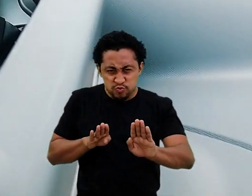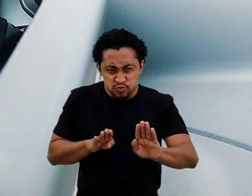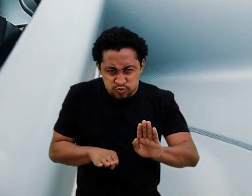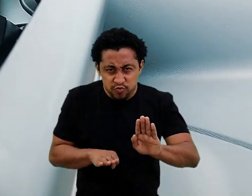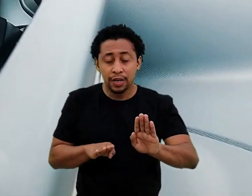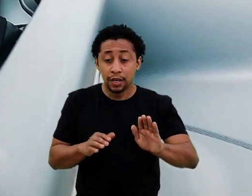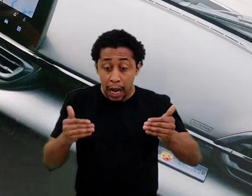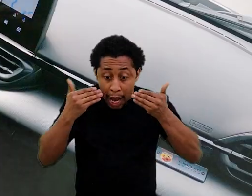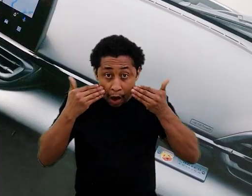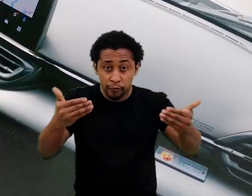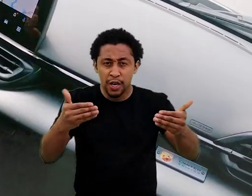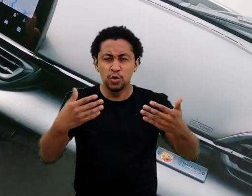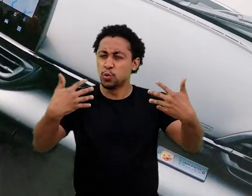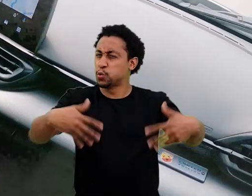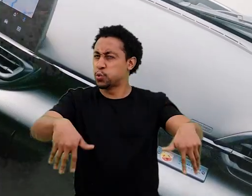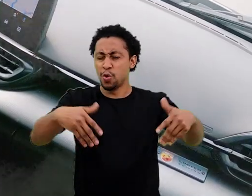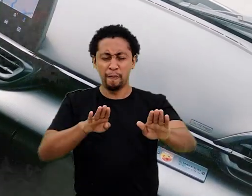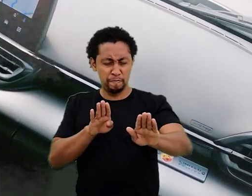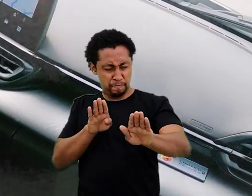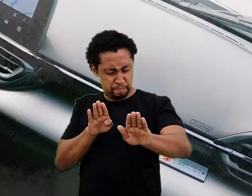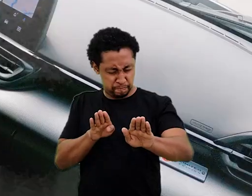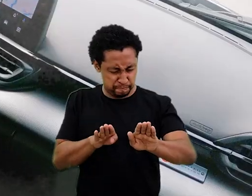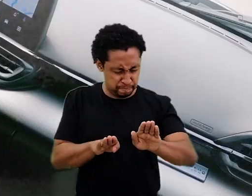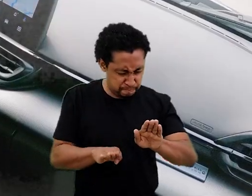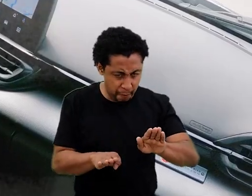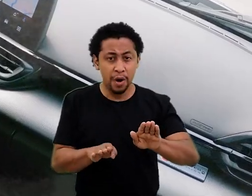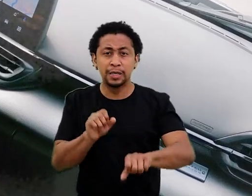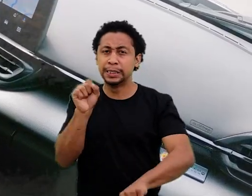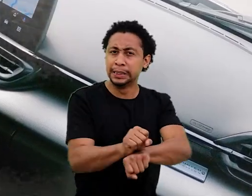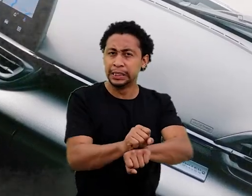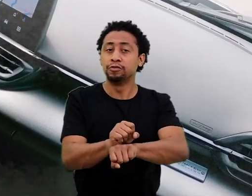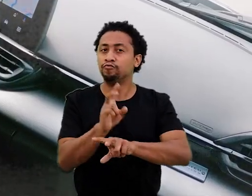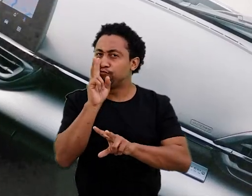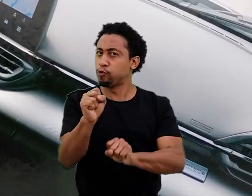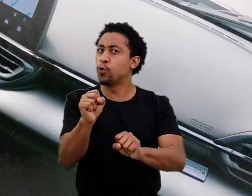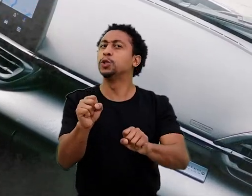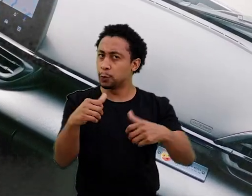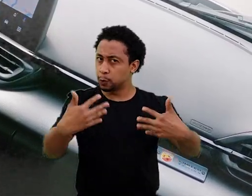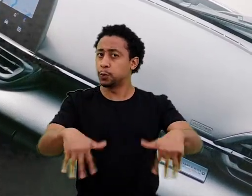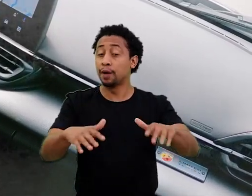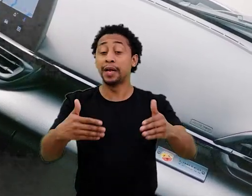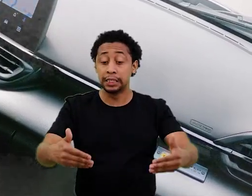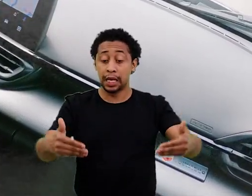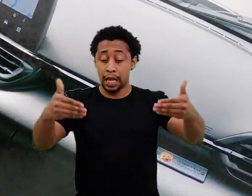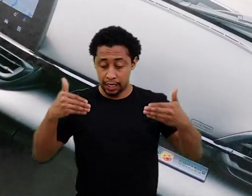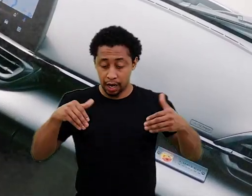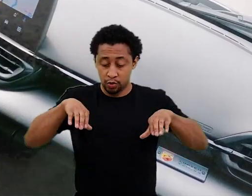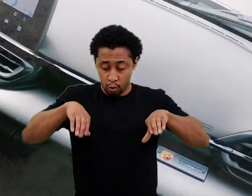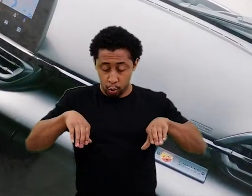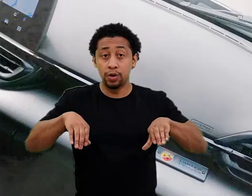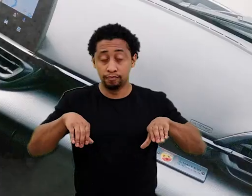não falta aqui. Curiosamente, quase inexplicavelmente, ainda mantivemos o sistema de tambor